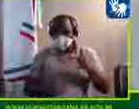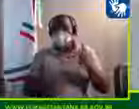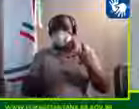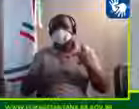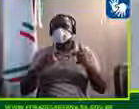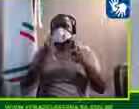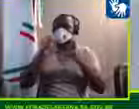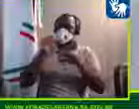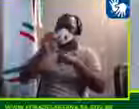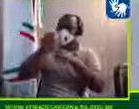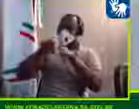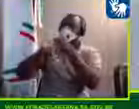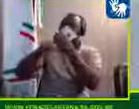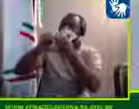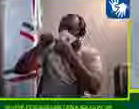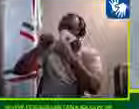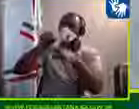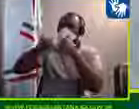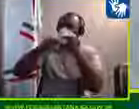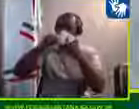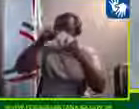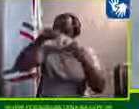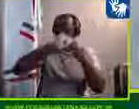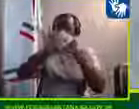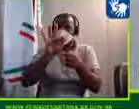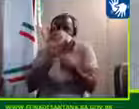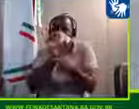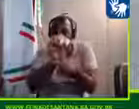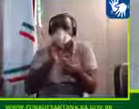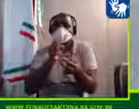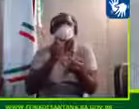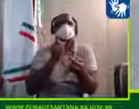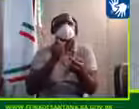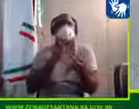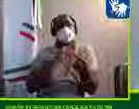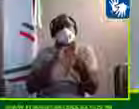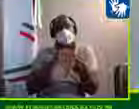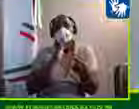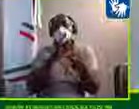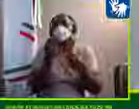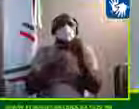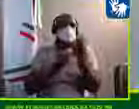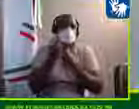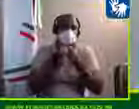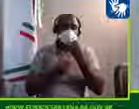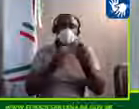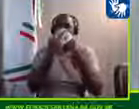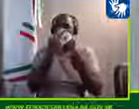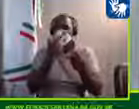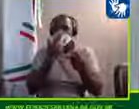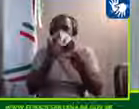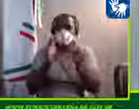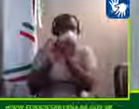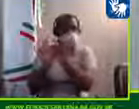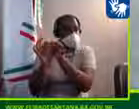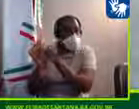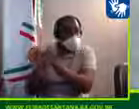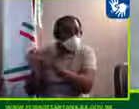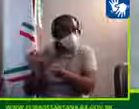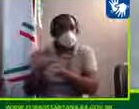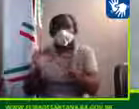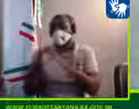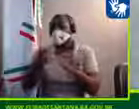essa flexibilização da atividade econômica, ela chega num momento em que é disponibilizado uma